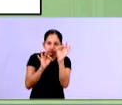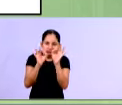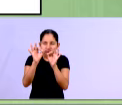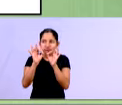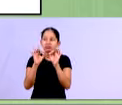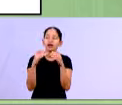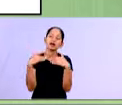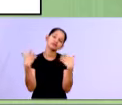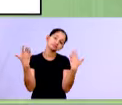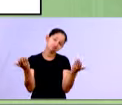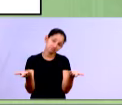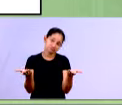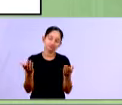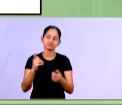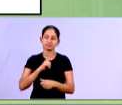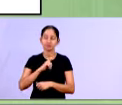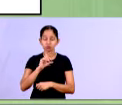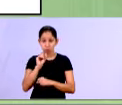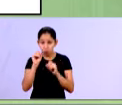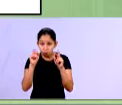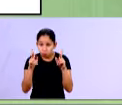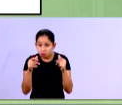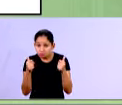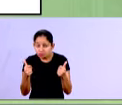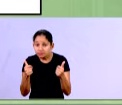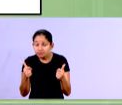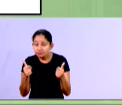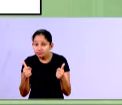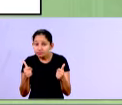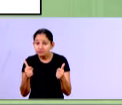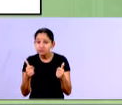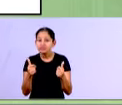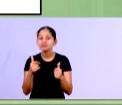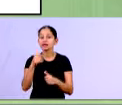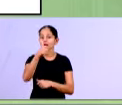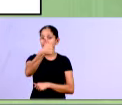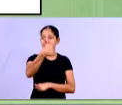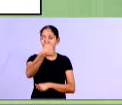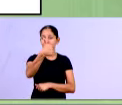vezes 1.000. Ok? Isso vai ser R$100.